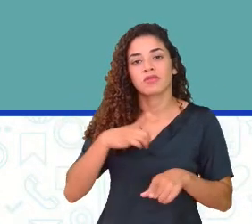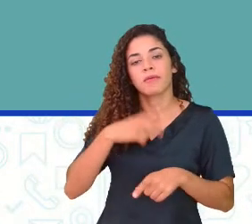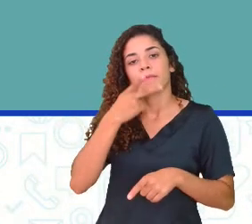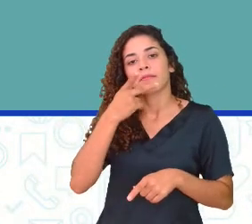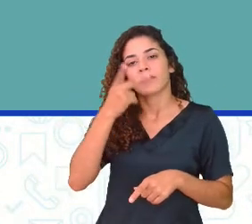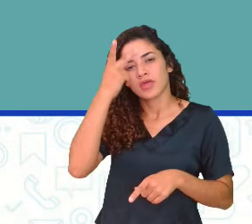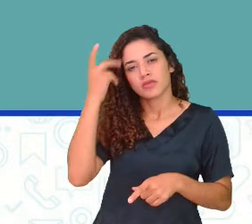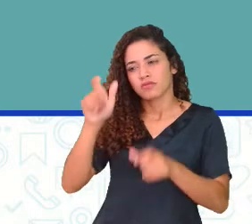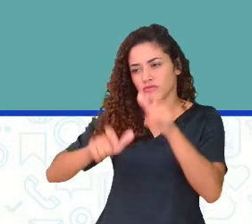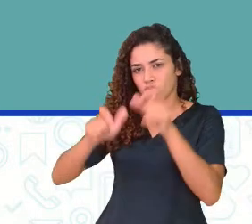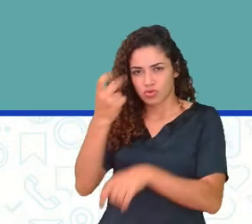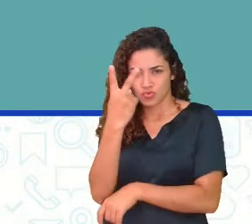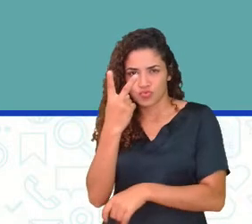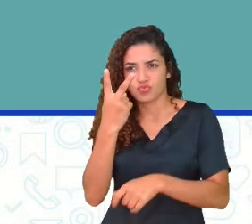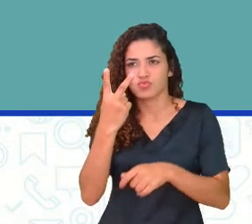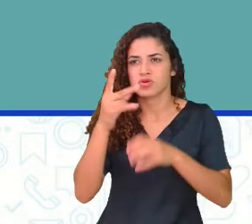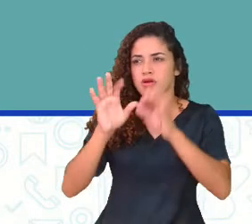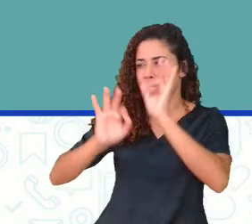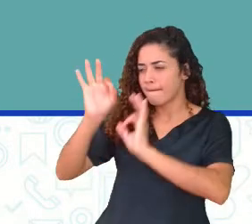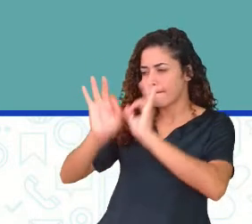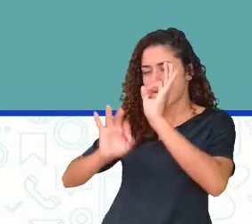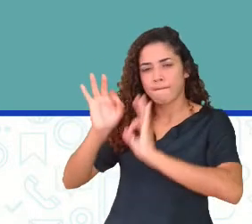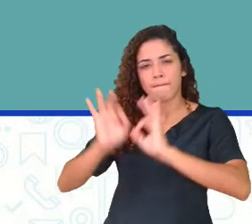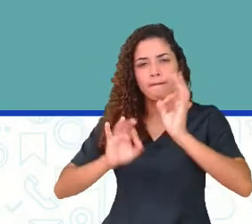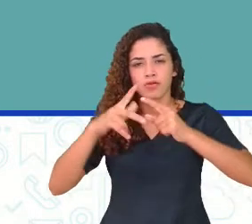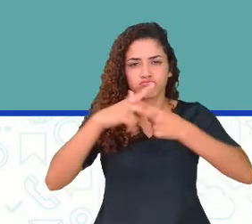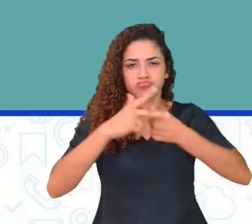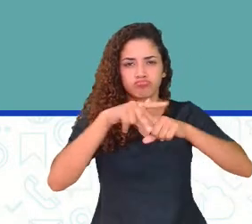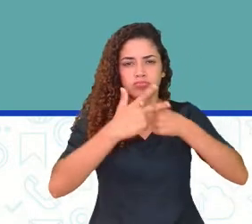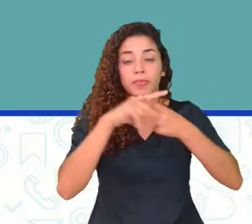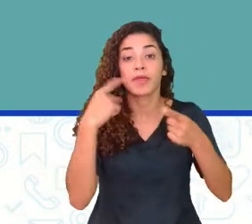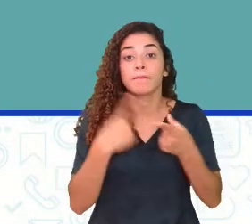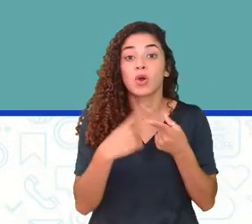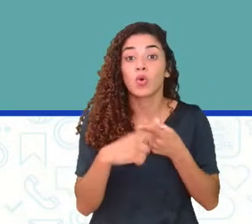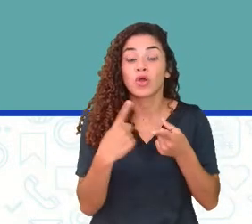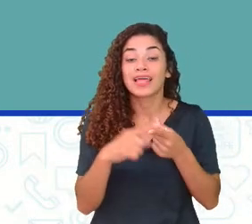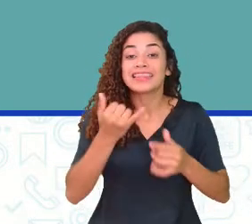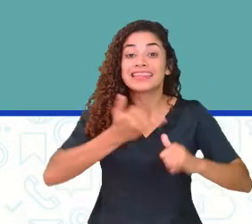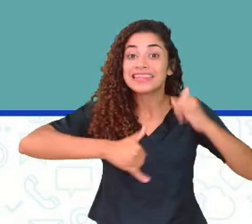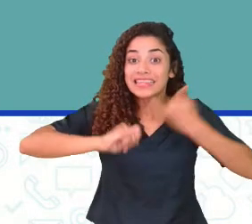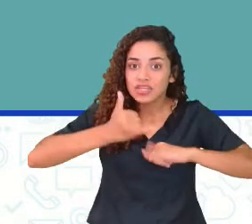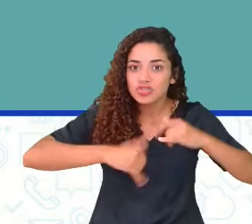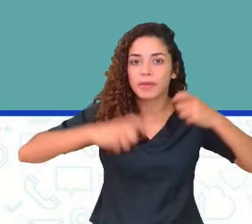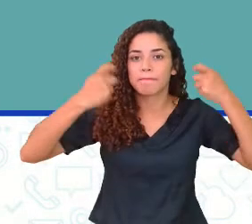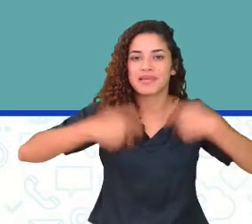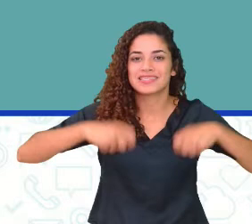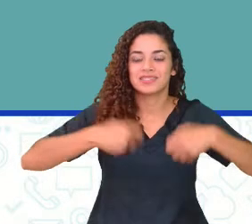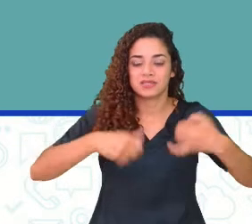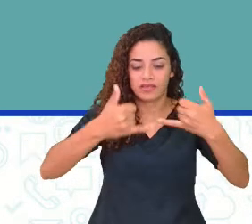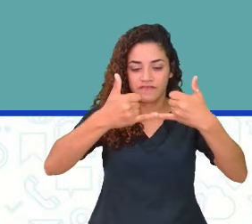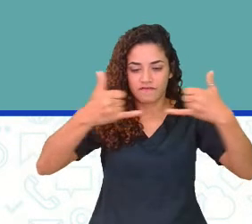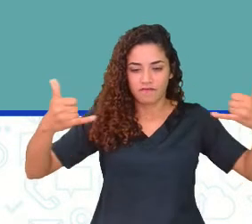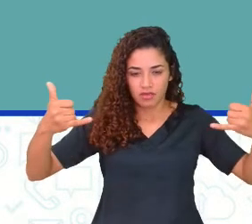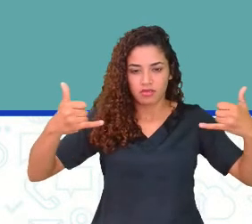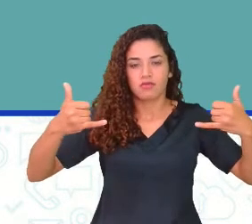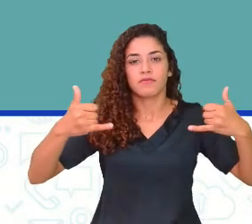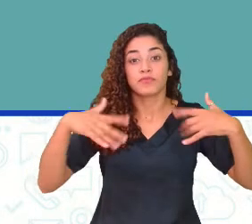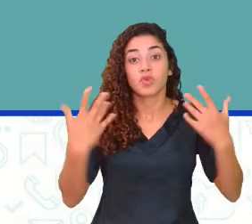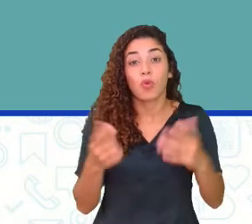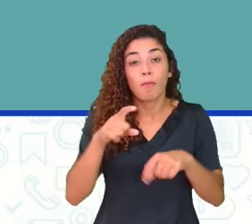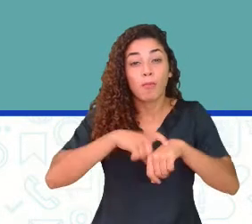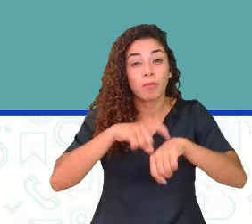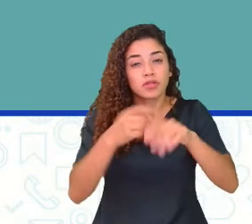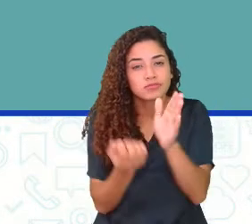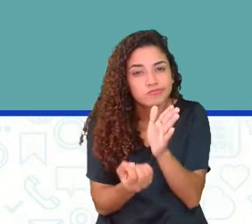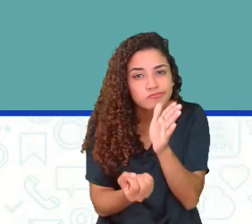por quê? Essa energia, ela é transmitida por meio dessa passagem aí de elétrons, através, quando ela é produzida,